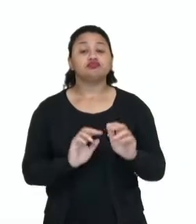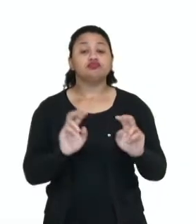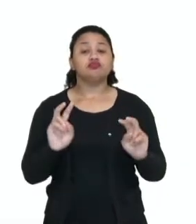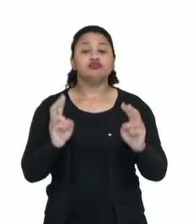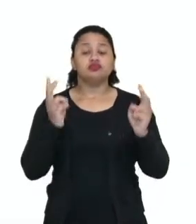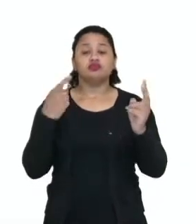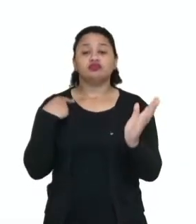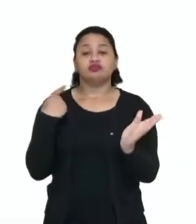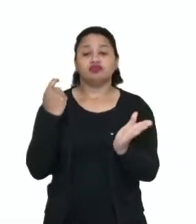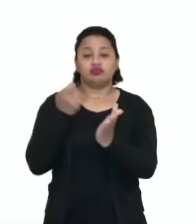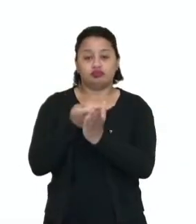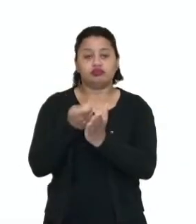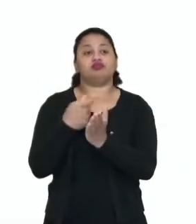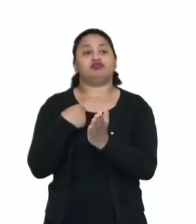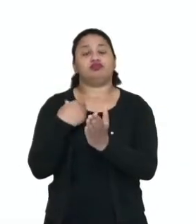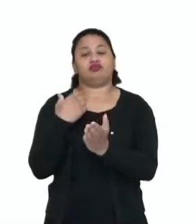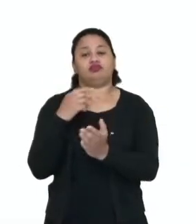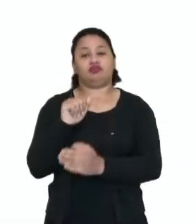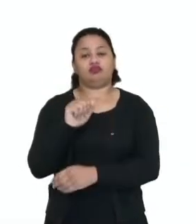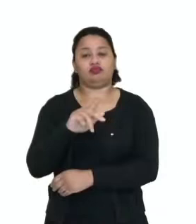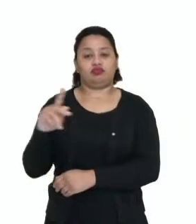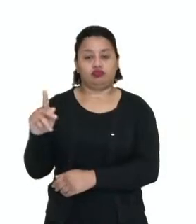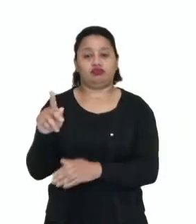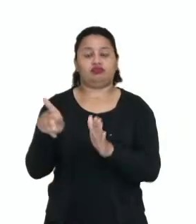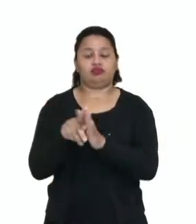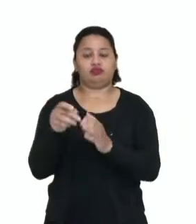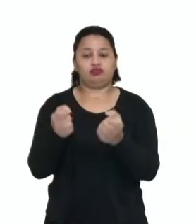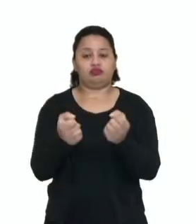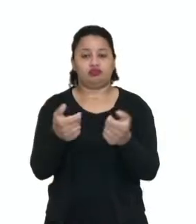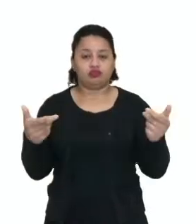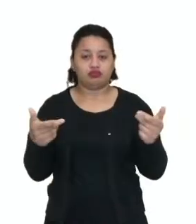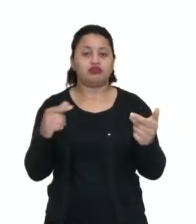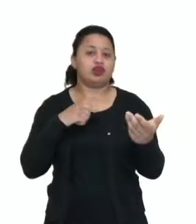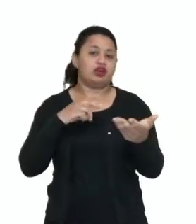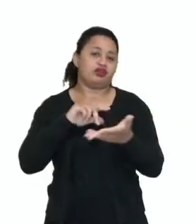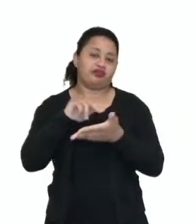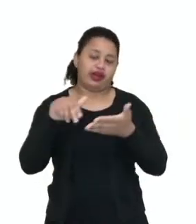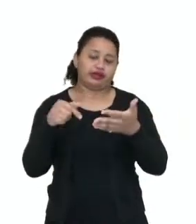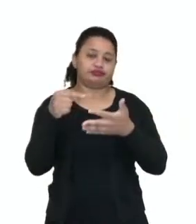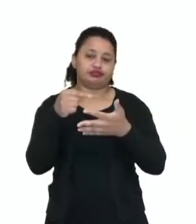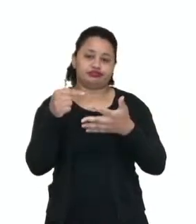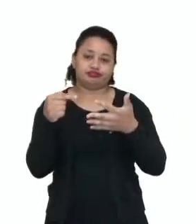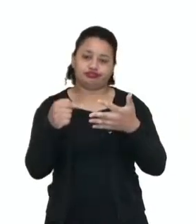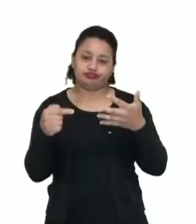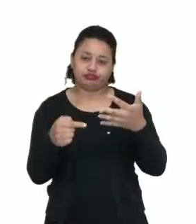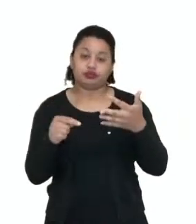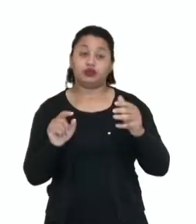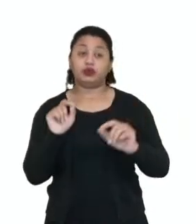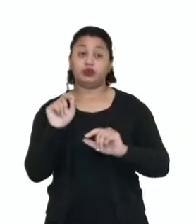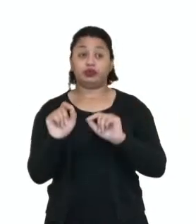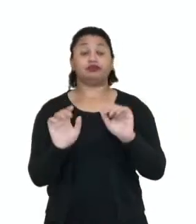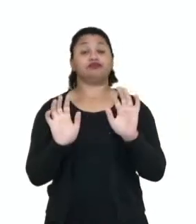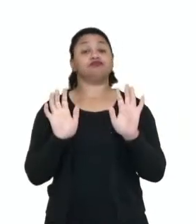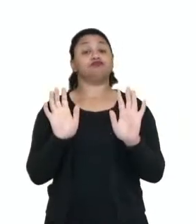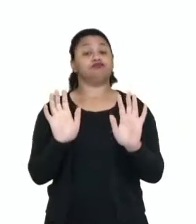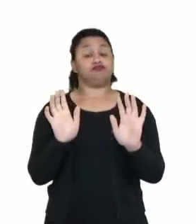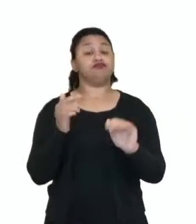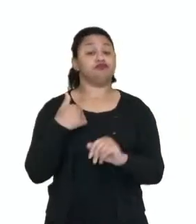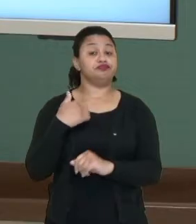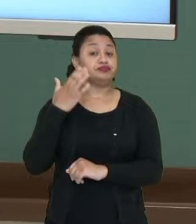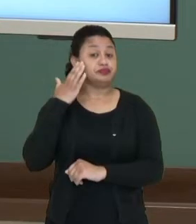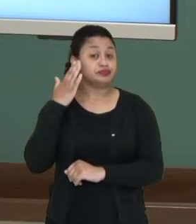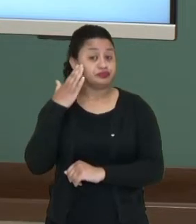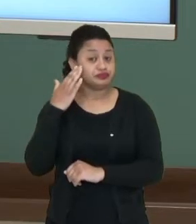uma corrida num aplicativo de transporte varia de acordo com uma série de fatores. Então, aí já estabelecemos que existe